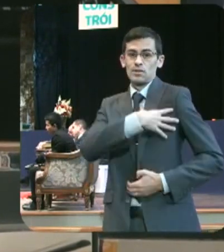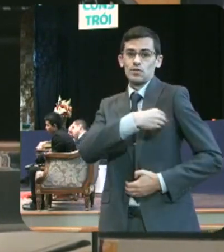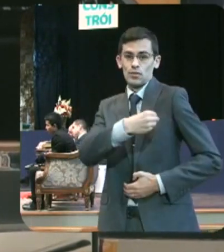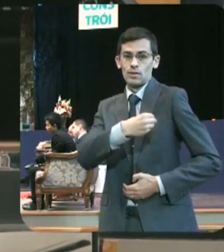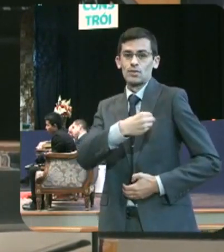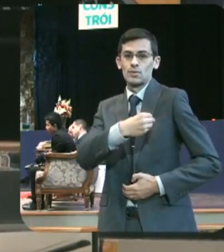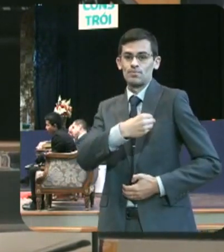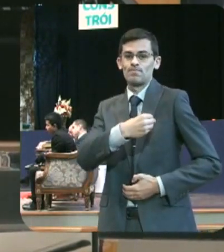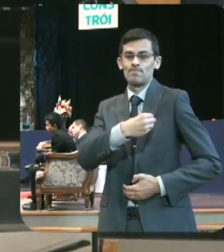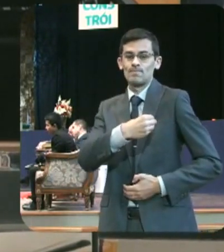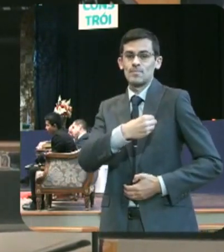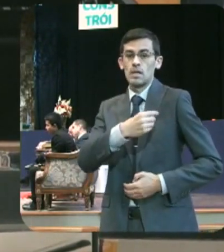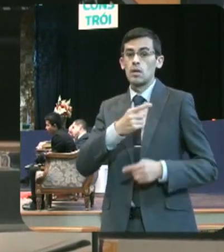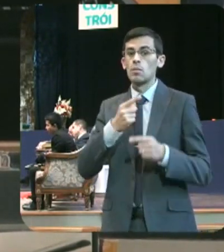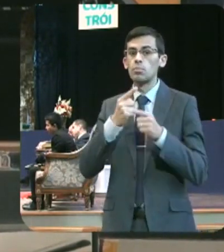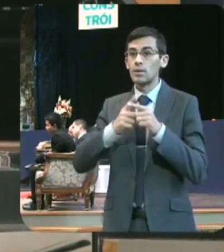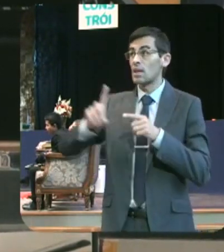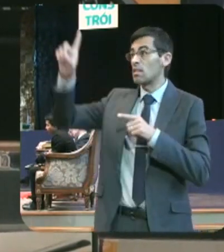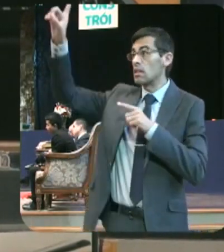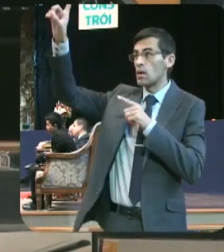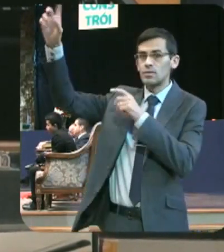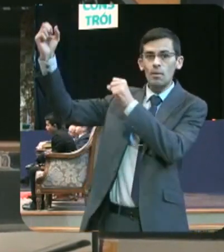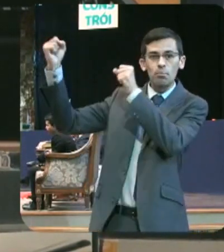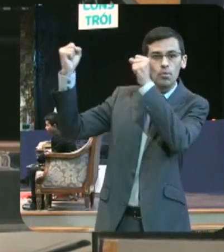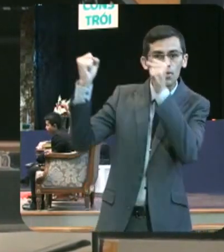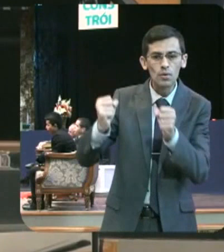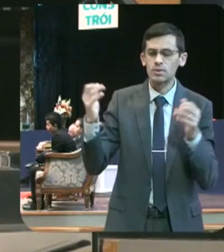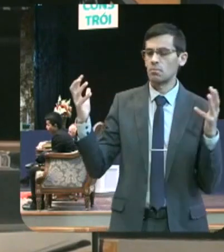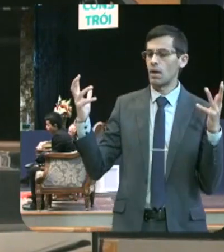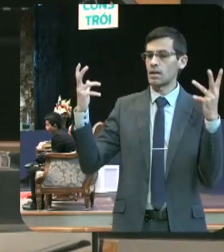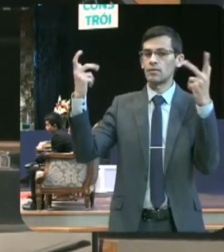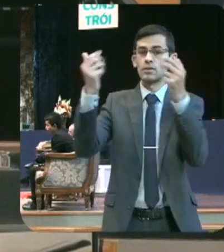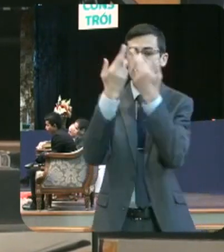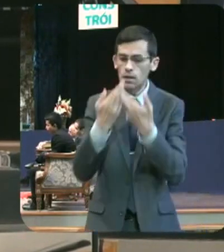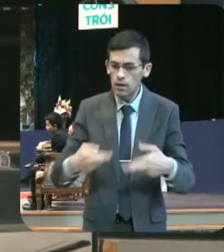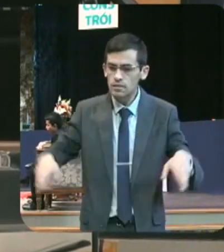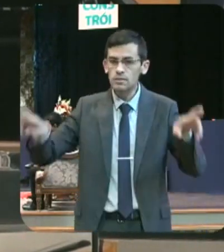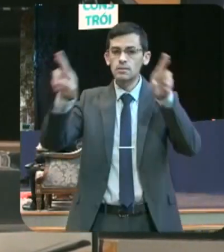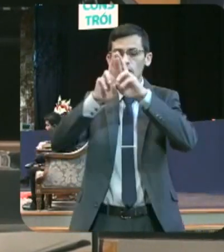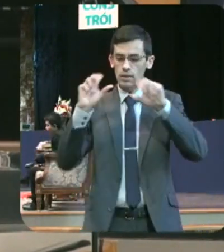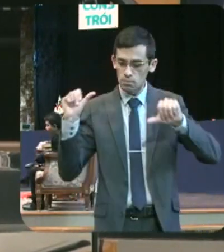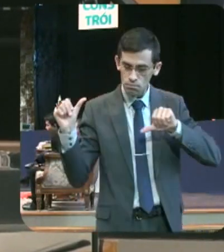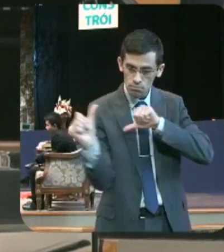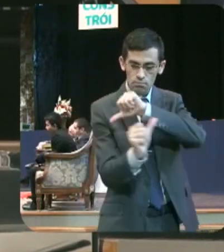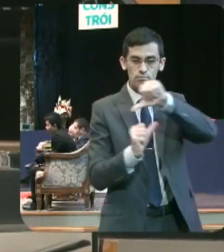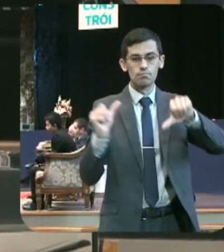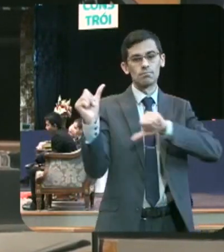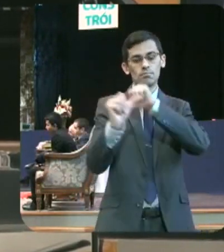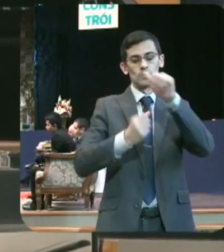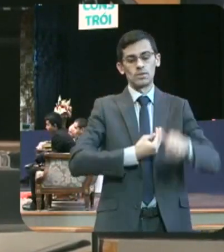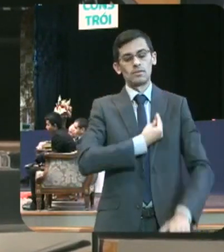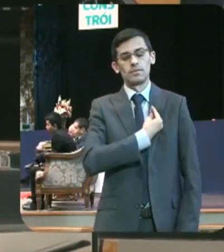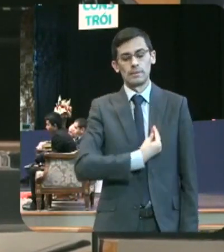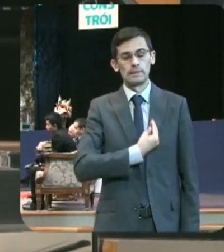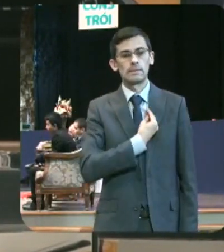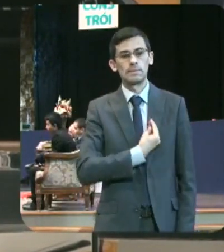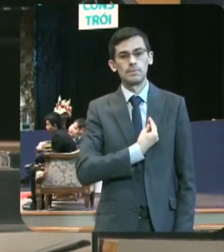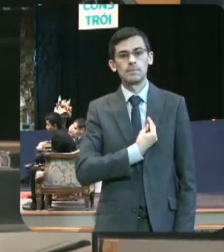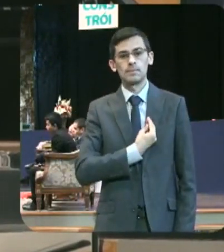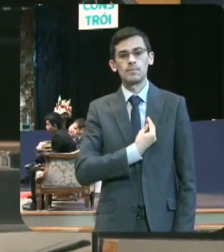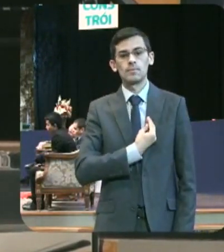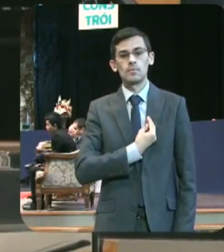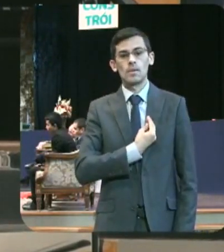igreja, porque esse é o nosso Deus tremendo, que restaura, que transforma,